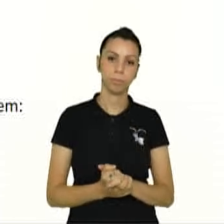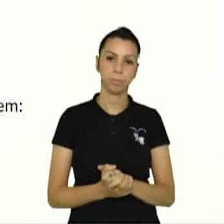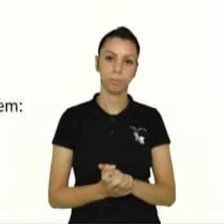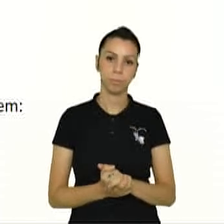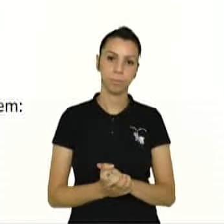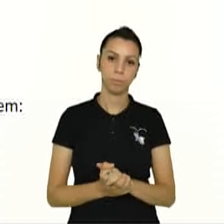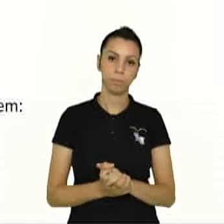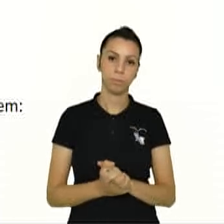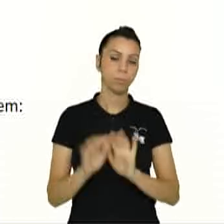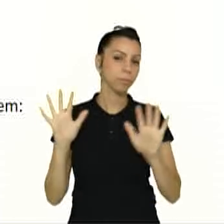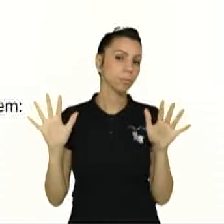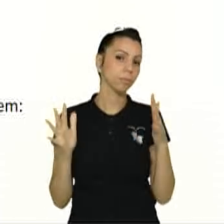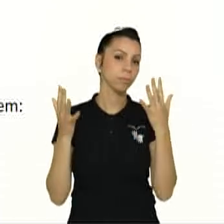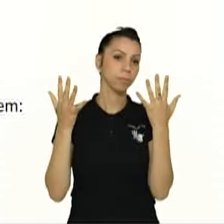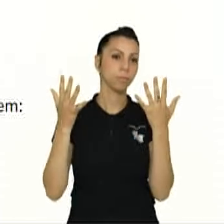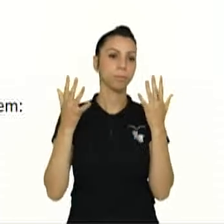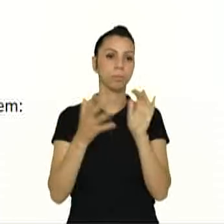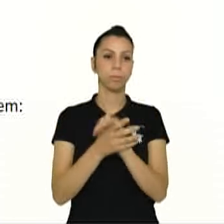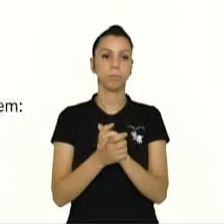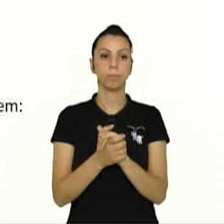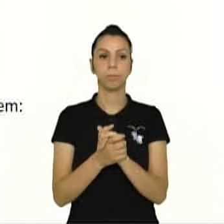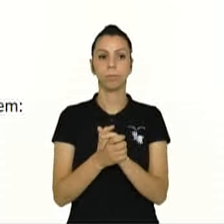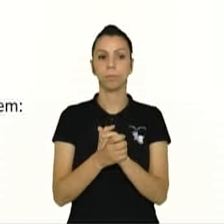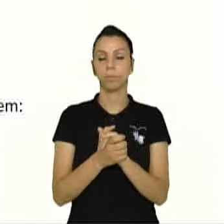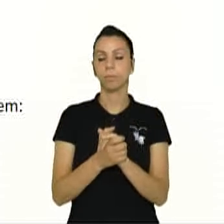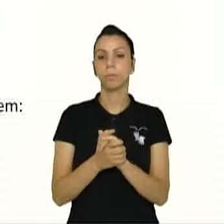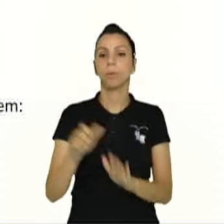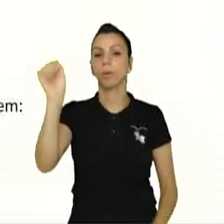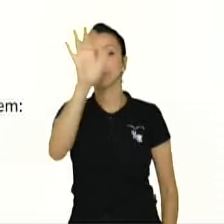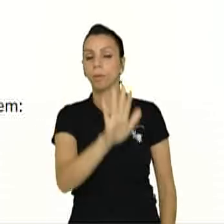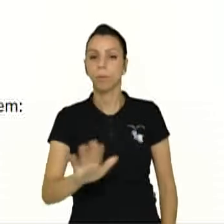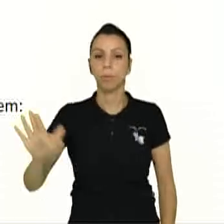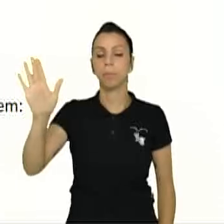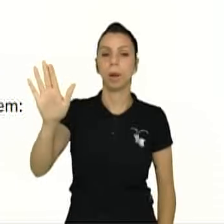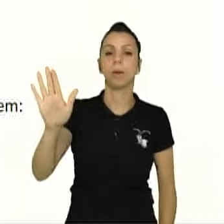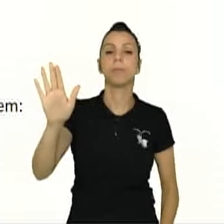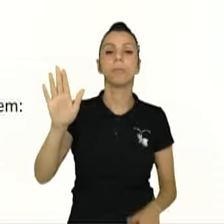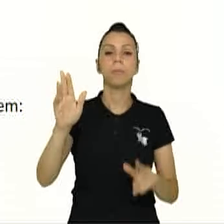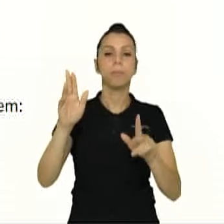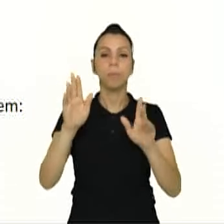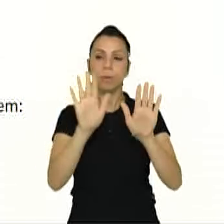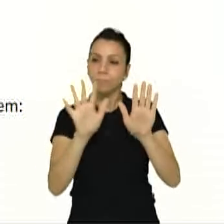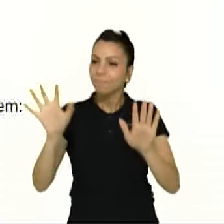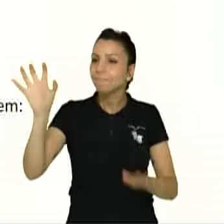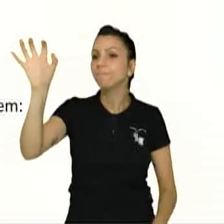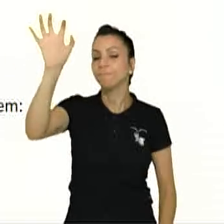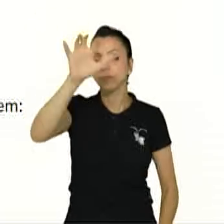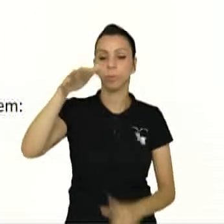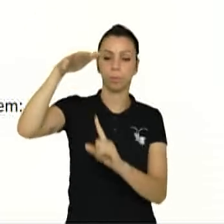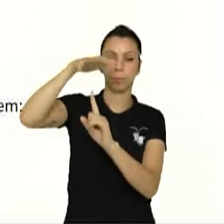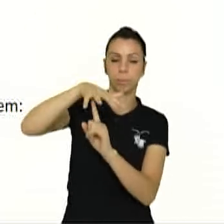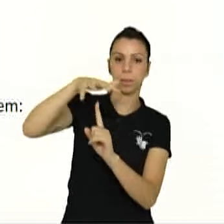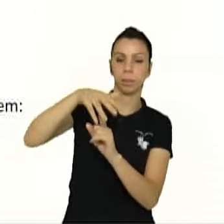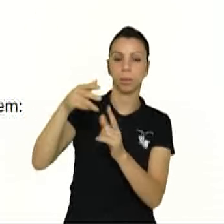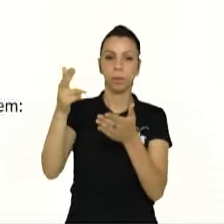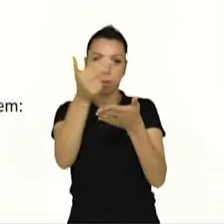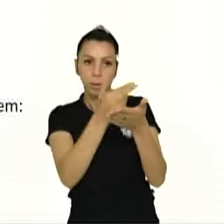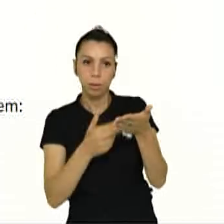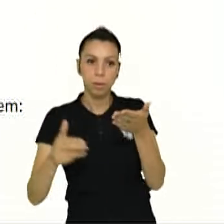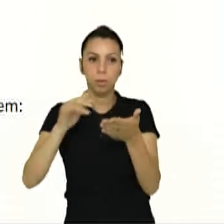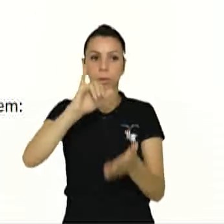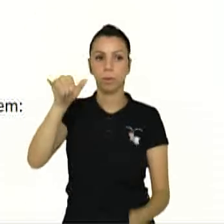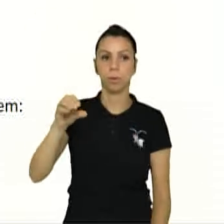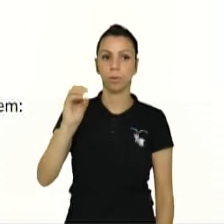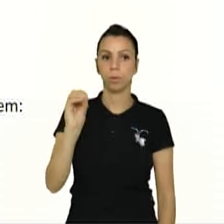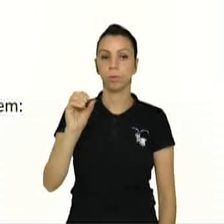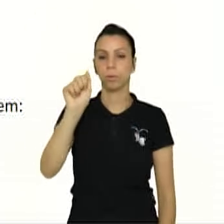1859. E o que vai acontecer? Gravura que ilustra o mapa coreográfico da província do Paraná, feito por João Henrique Elliot em